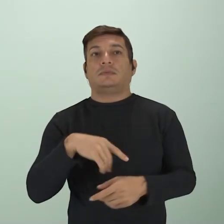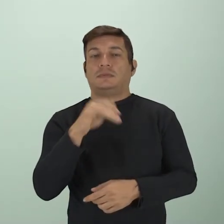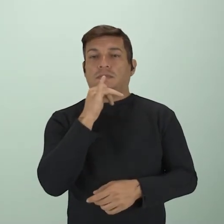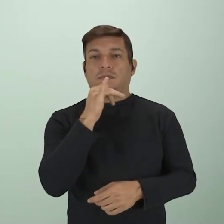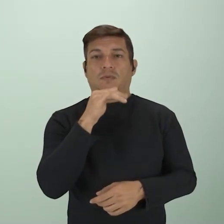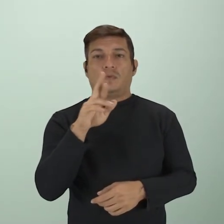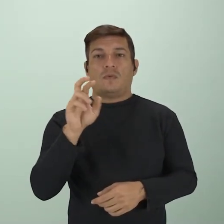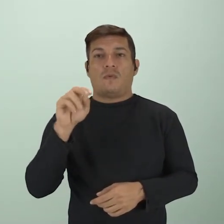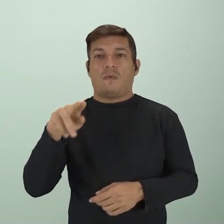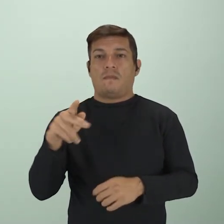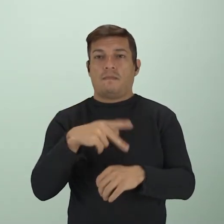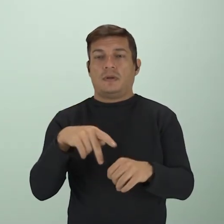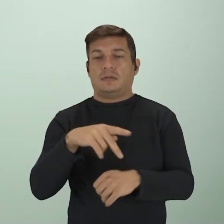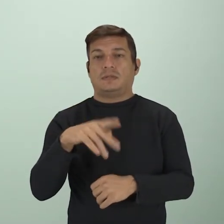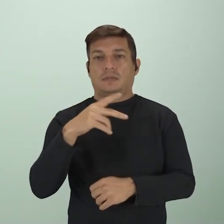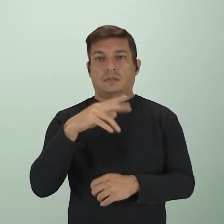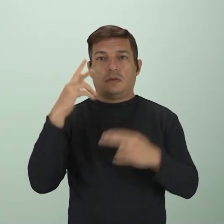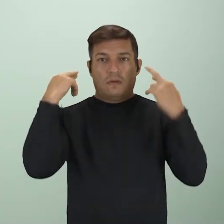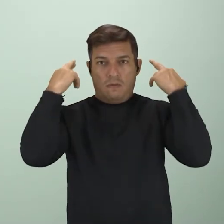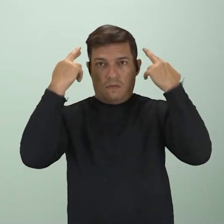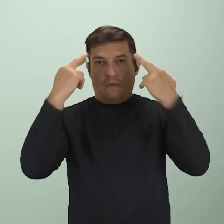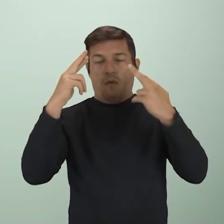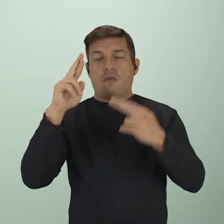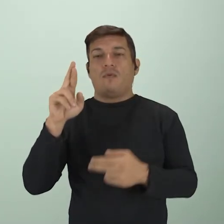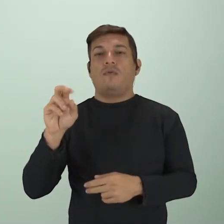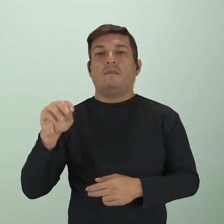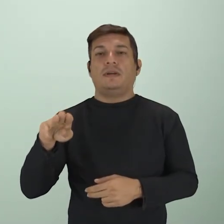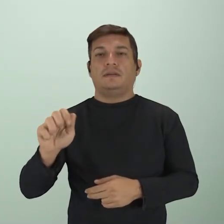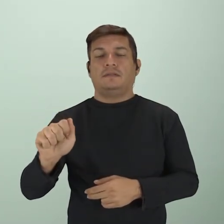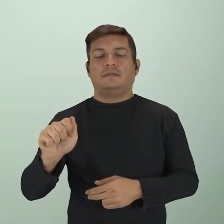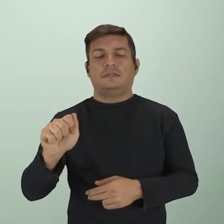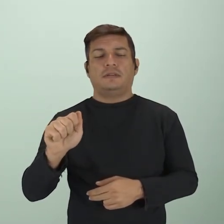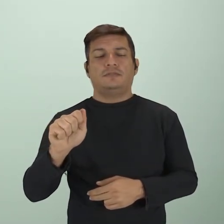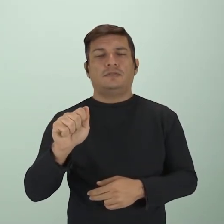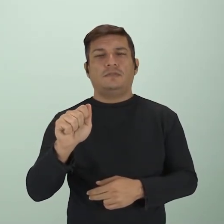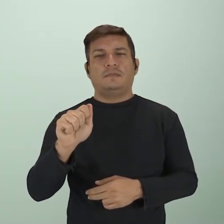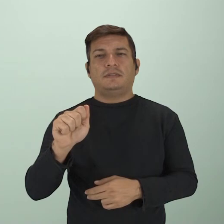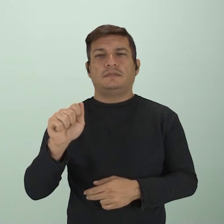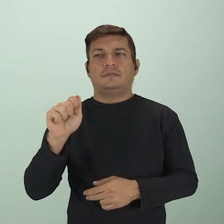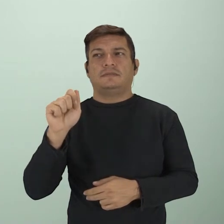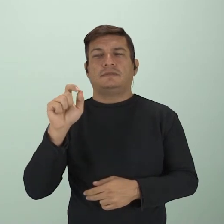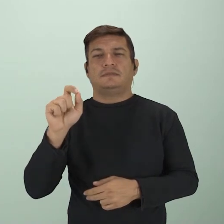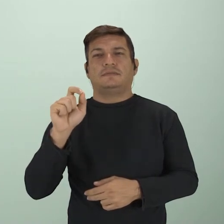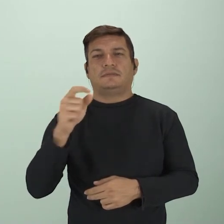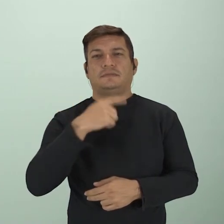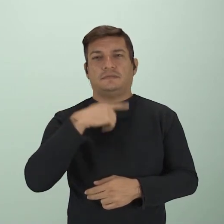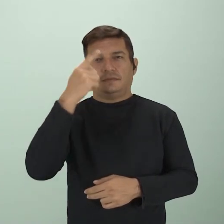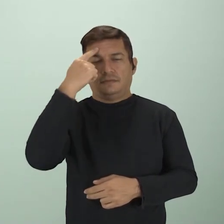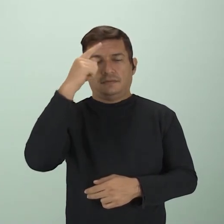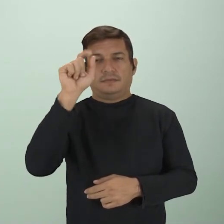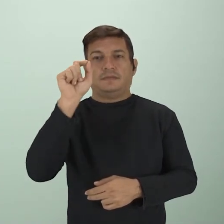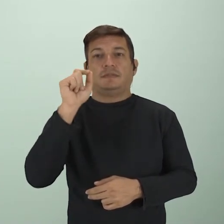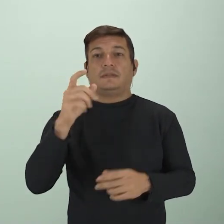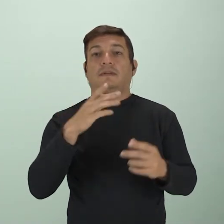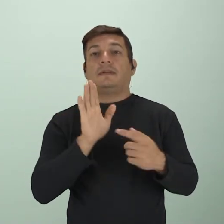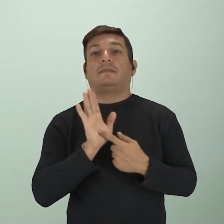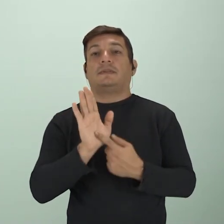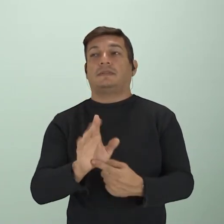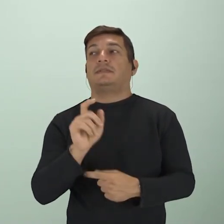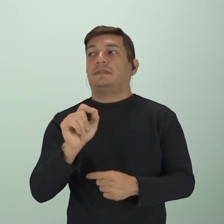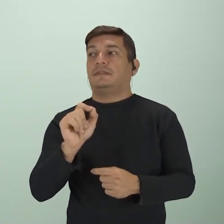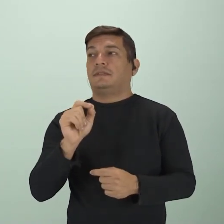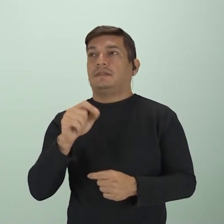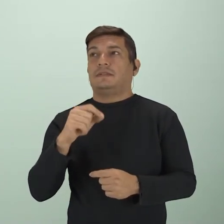um local que o Império Romano de imperadores, e com isso, claro, a ideia era trazer essa ideia